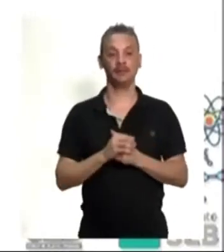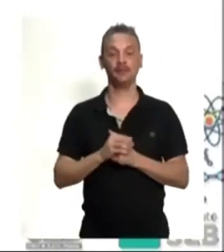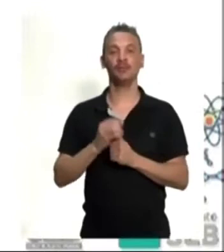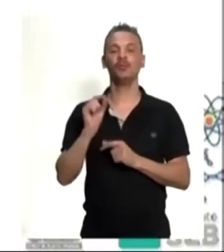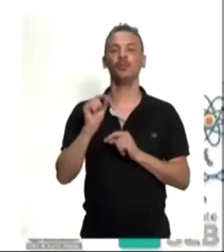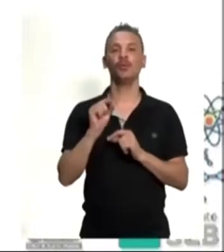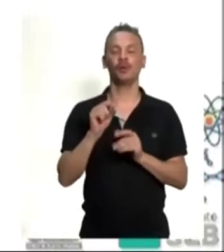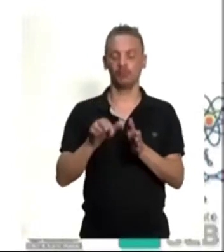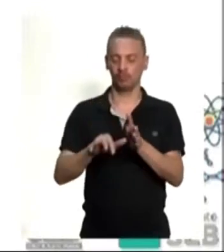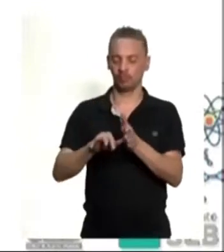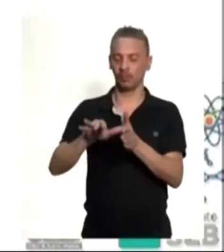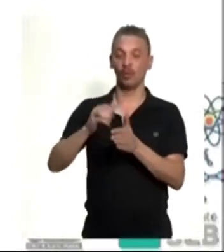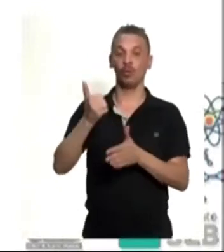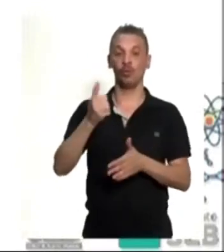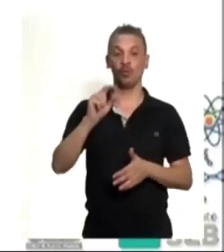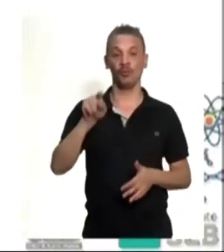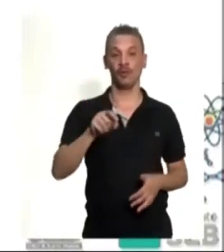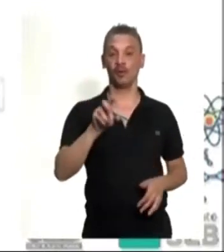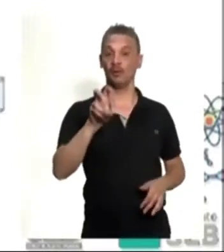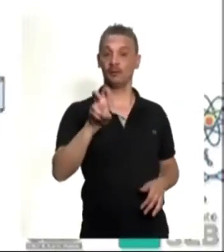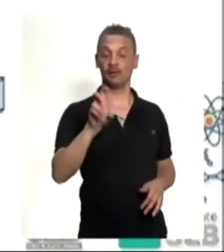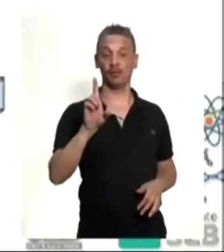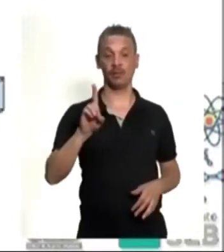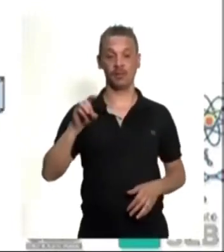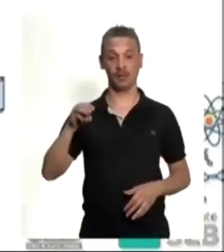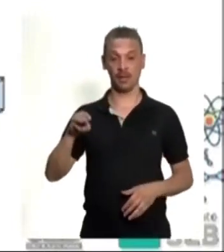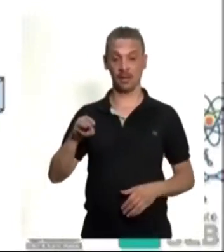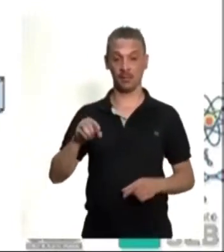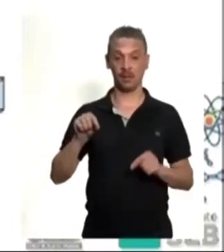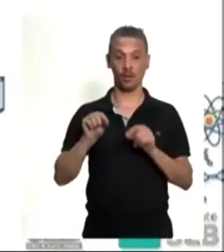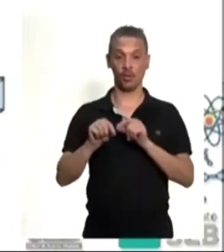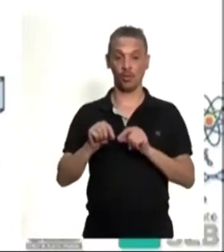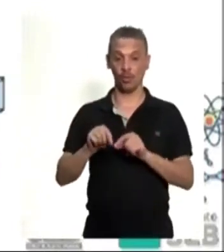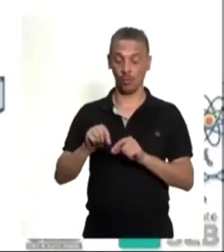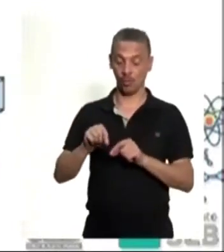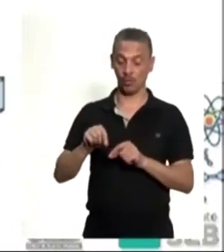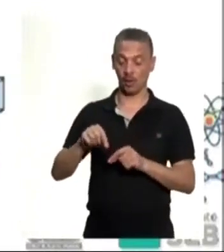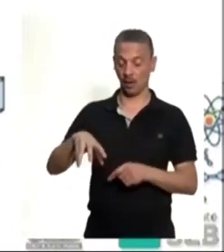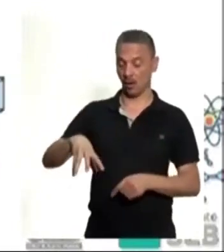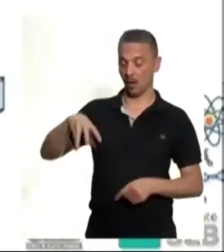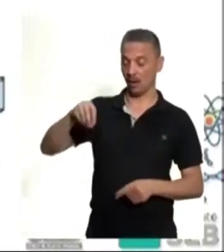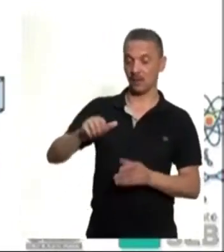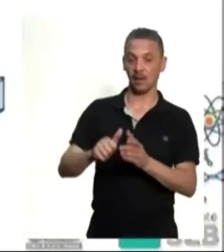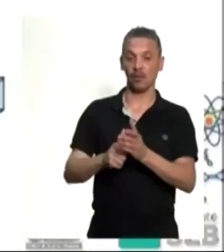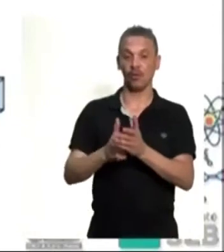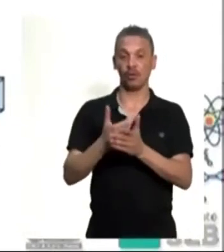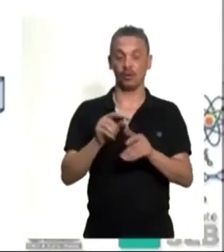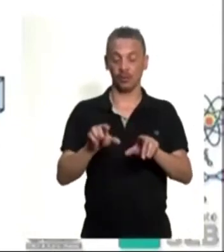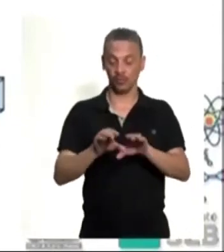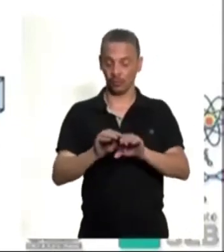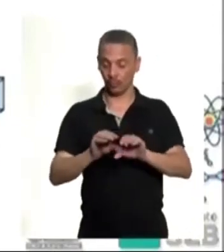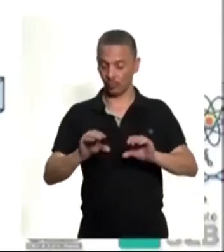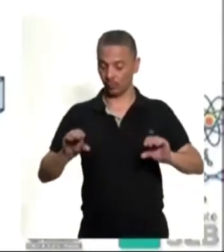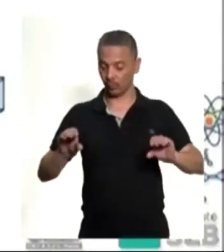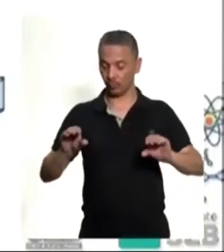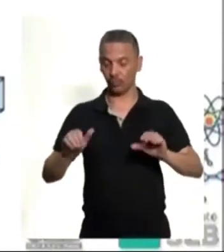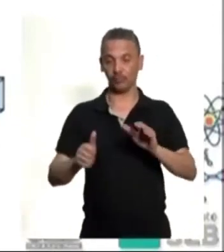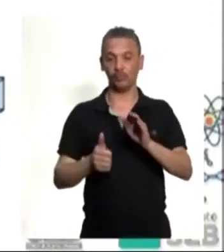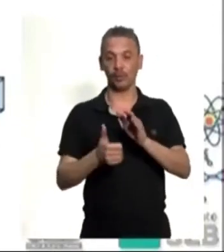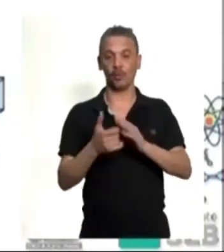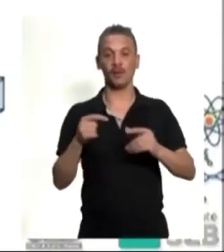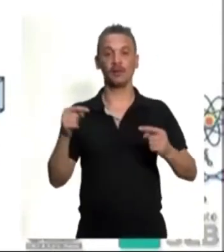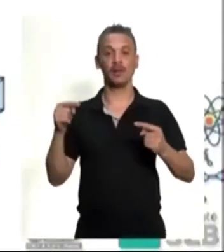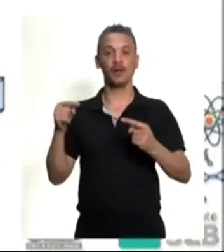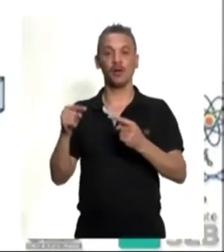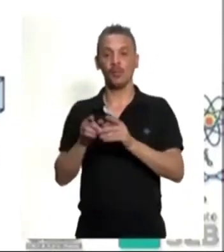segundo anunciado, 1,5 decímetros. Logo, o volume do castelinho, galera, nada mais é do que esse volume de água deslocado, que é o volume